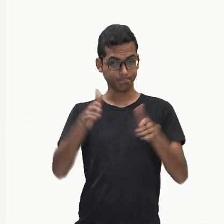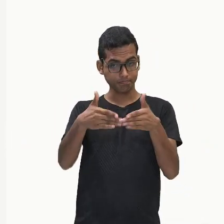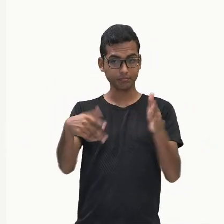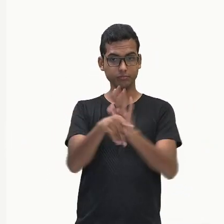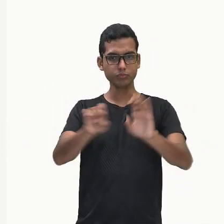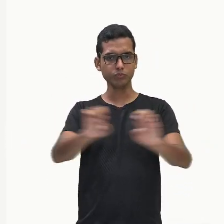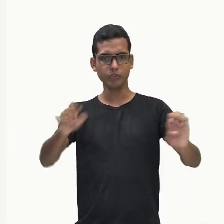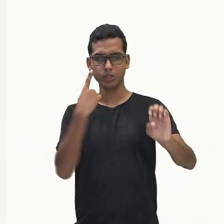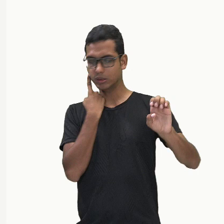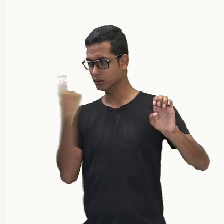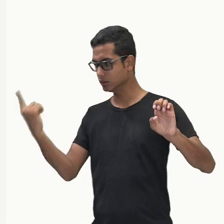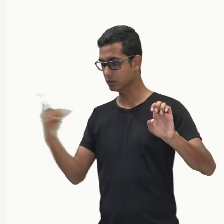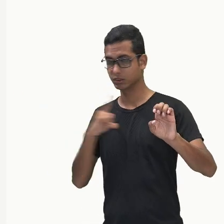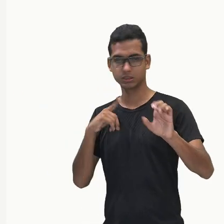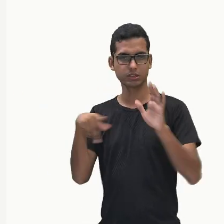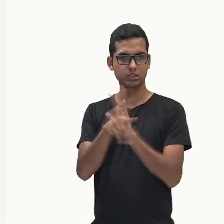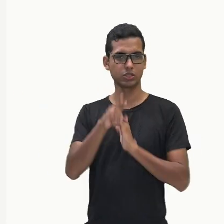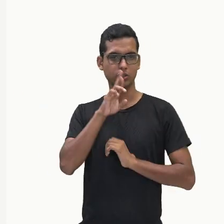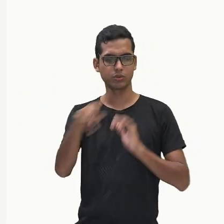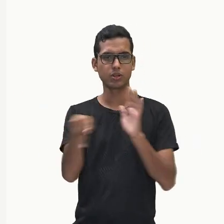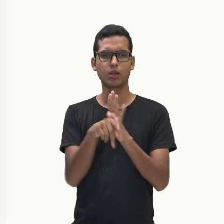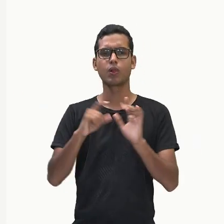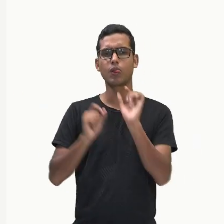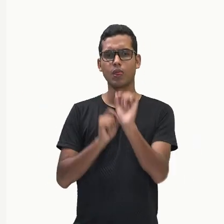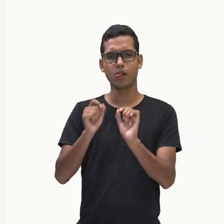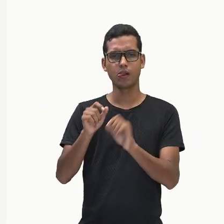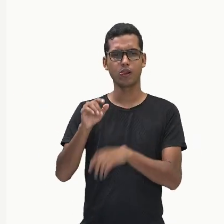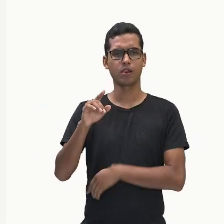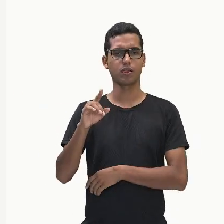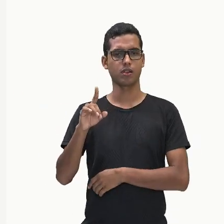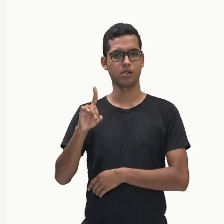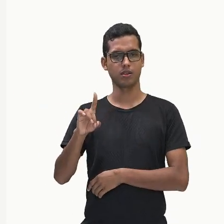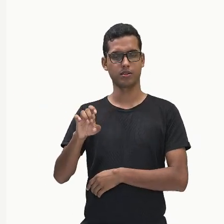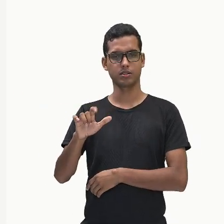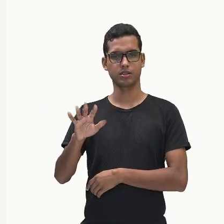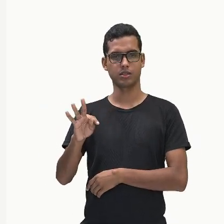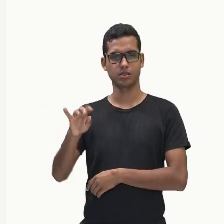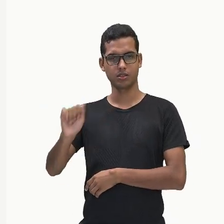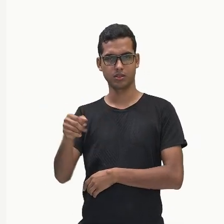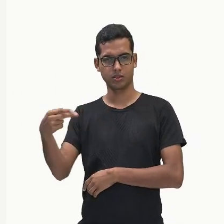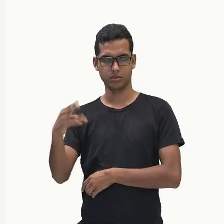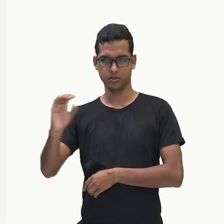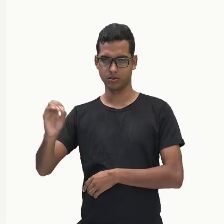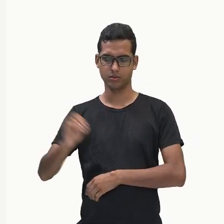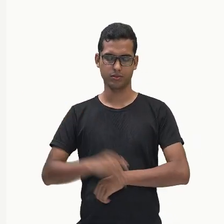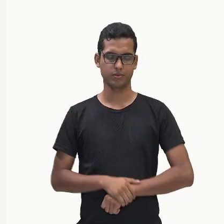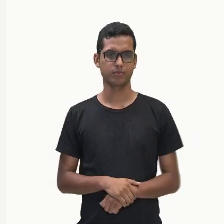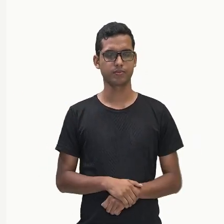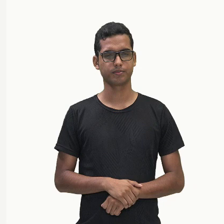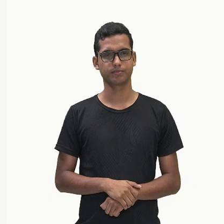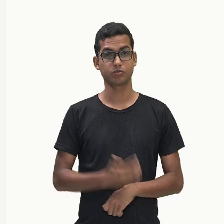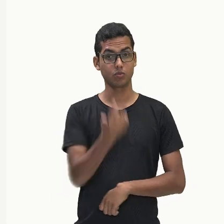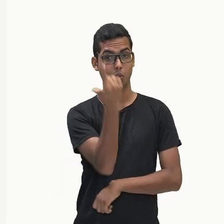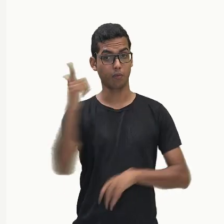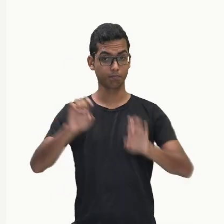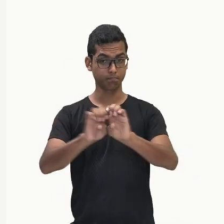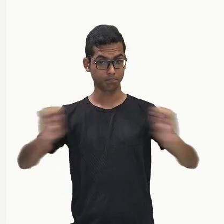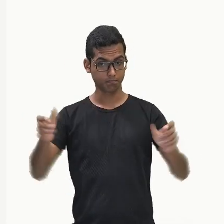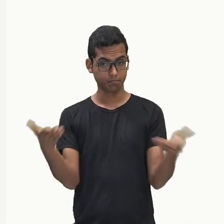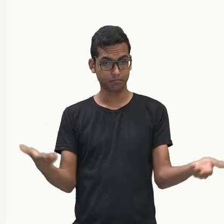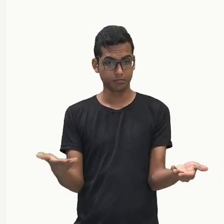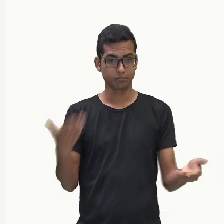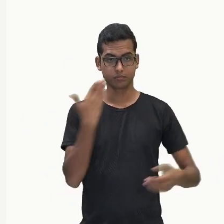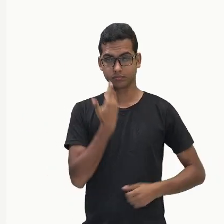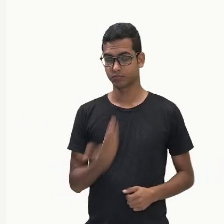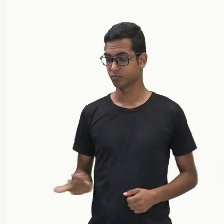equação aí, nós temos delta igual a 0, tá? E aí, olhando para a nossa outra equação, né, x mais 1